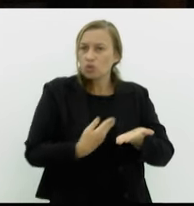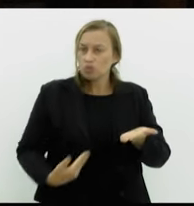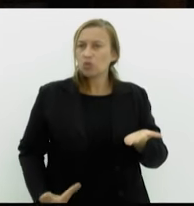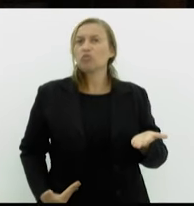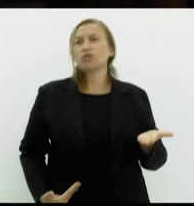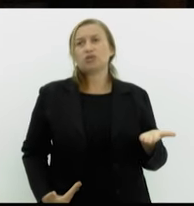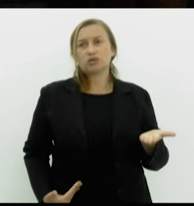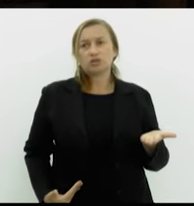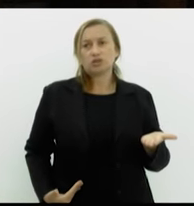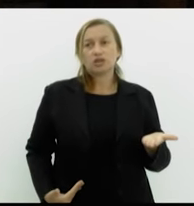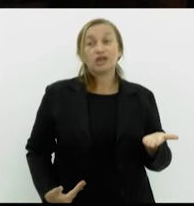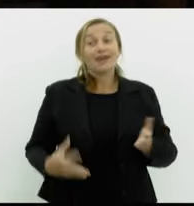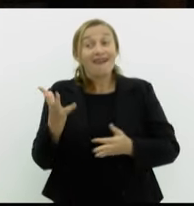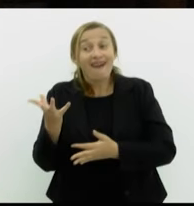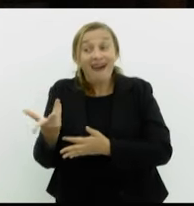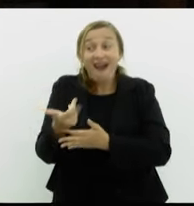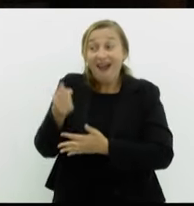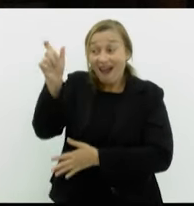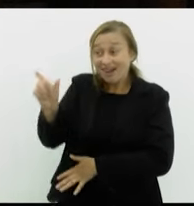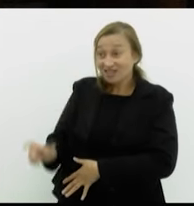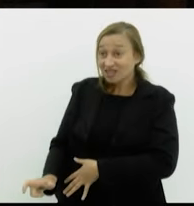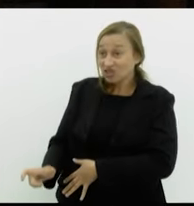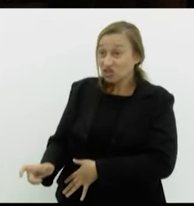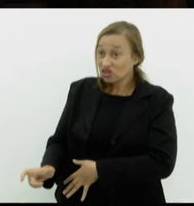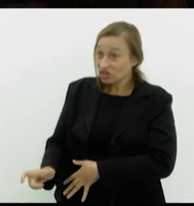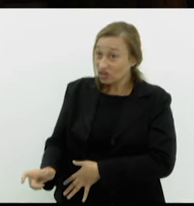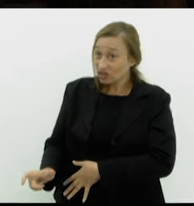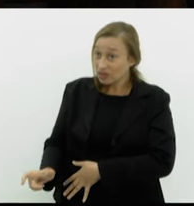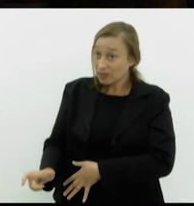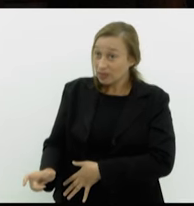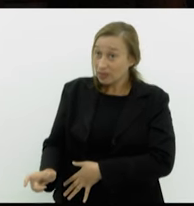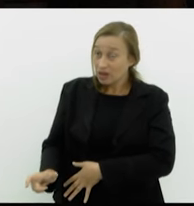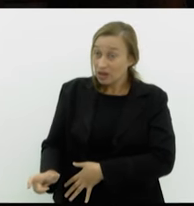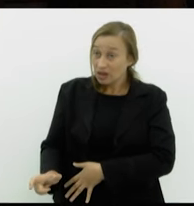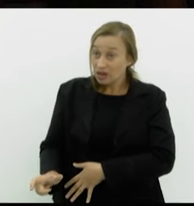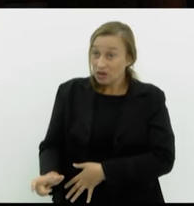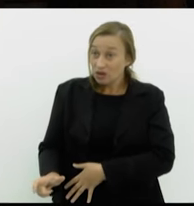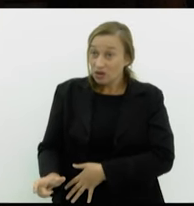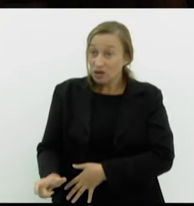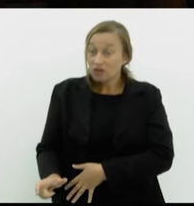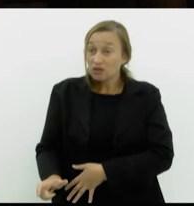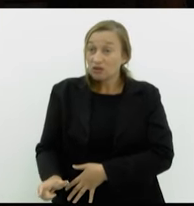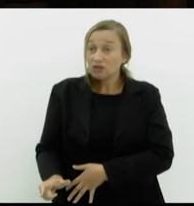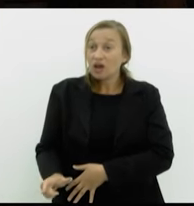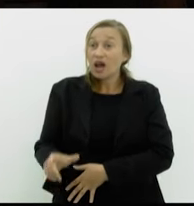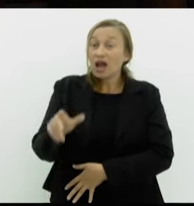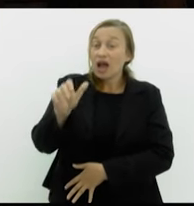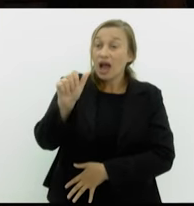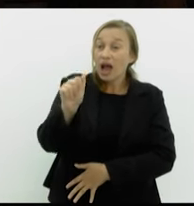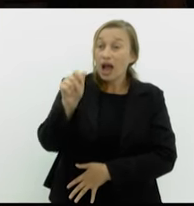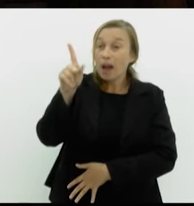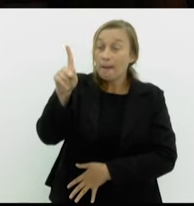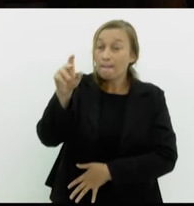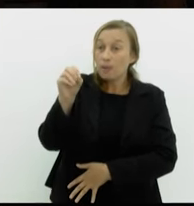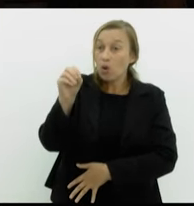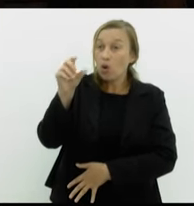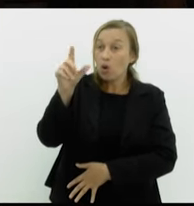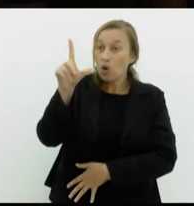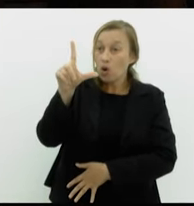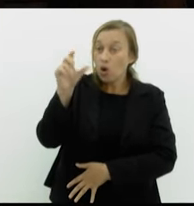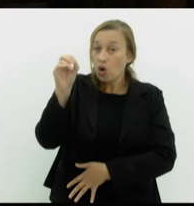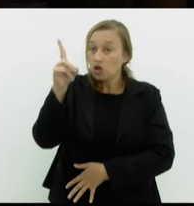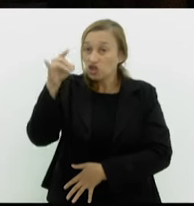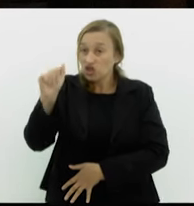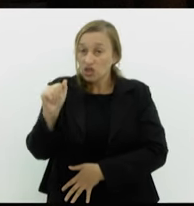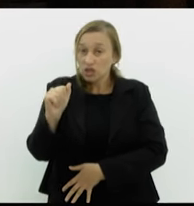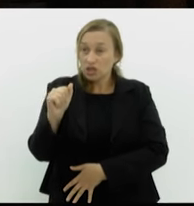o dinheiro público em artistas que fazem apologia ao tráfico de drogas, apologia ao crime organizado,